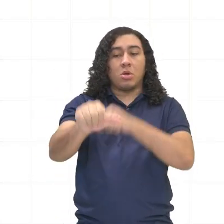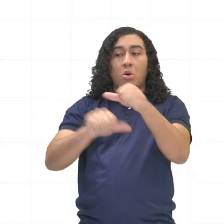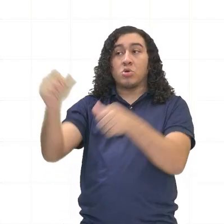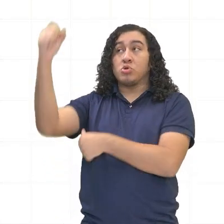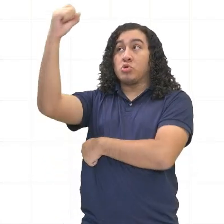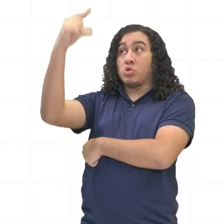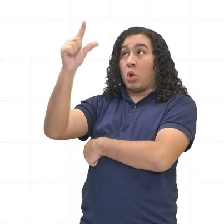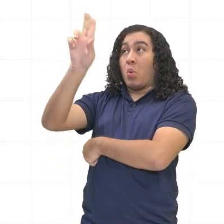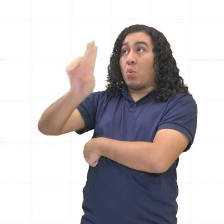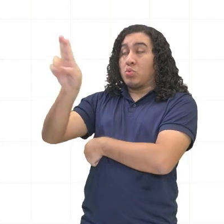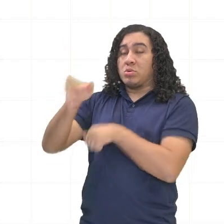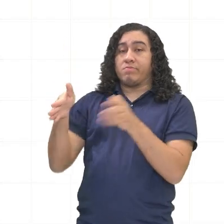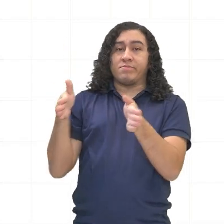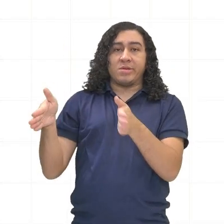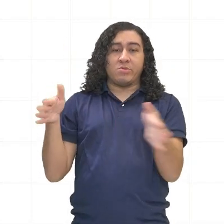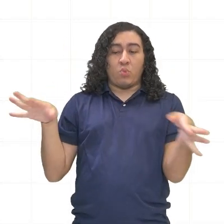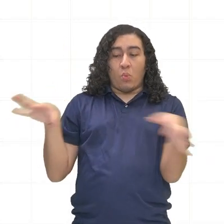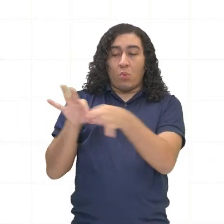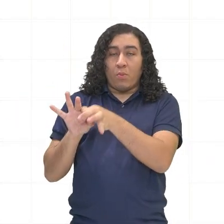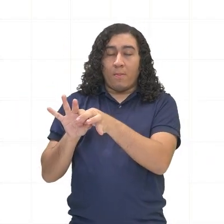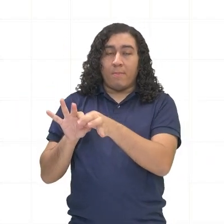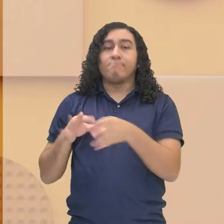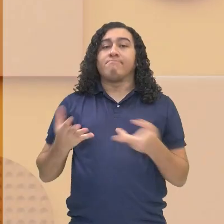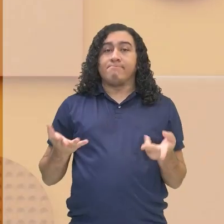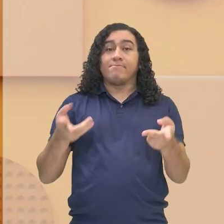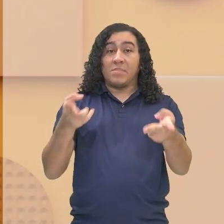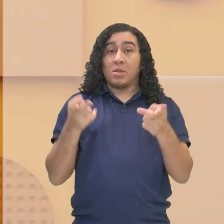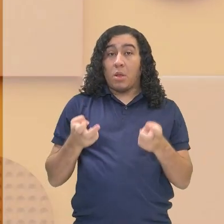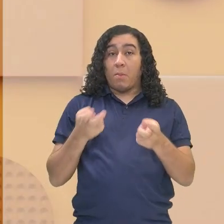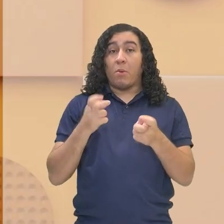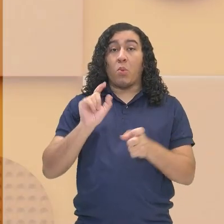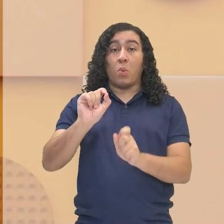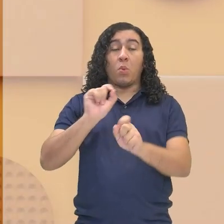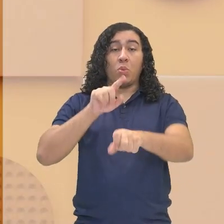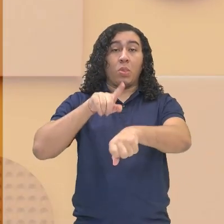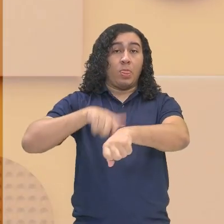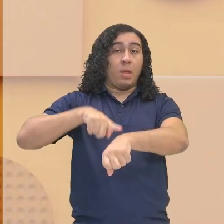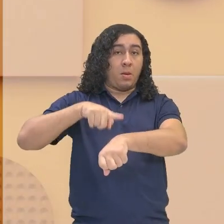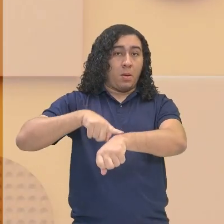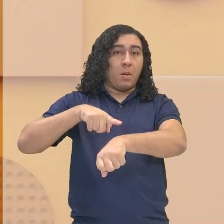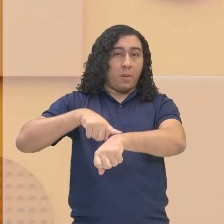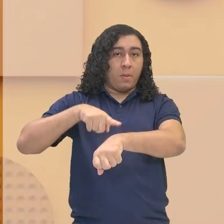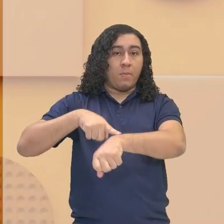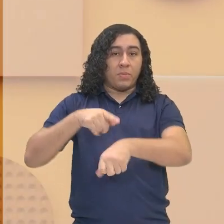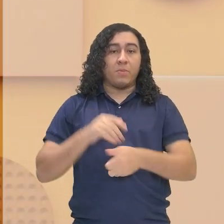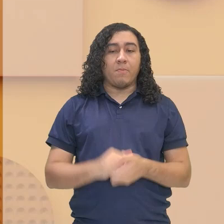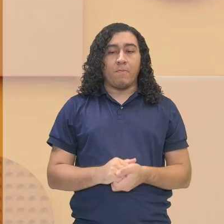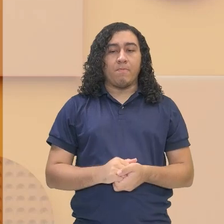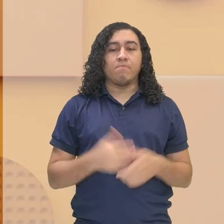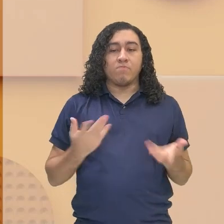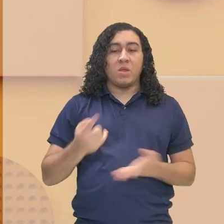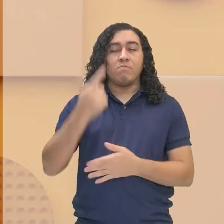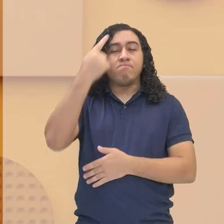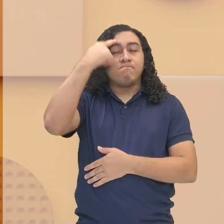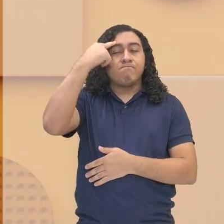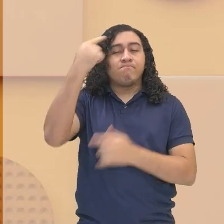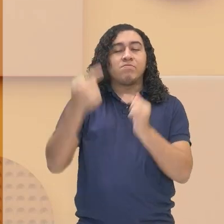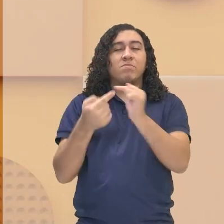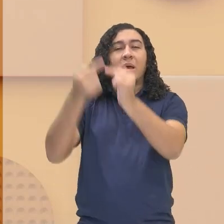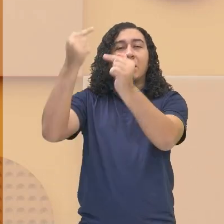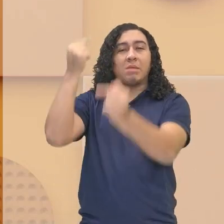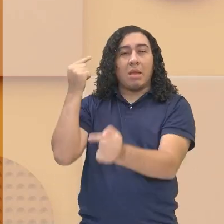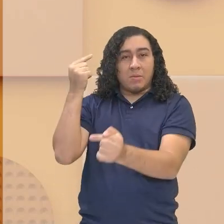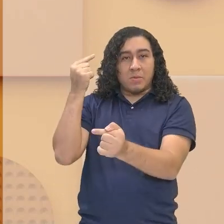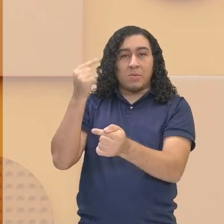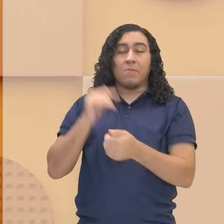ciclo solar. Então você percebe que o tempo, como já disse lá atrás Albert Einstein, ele